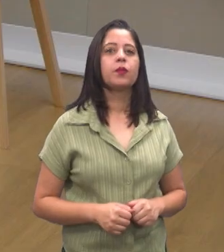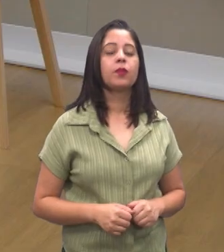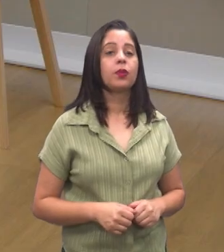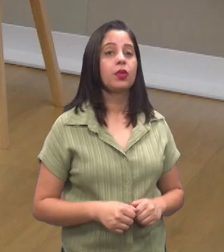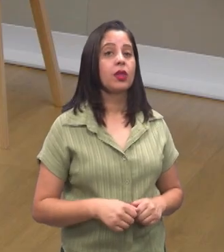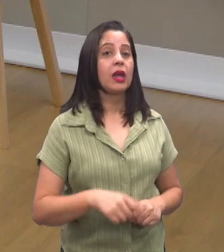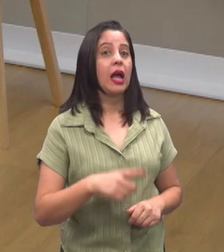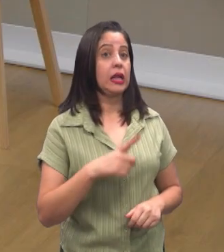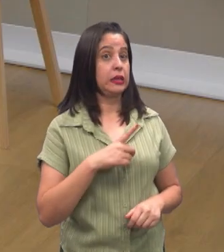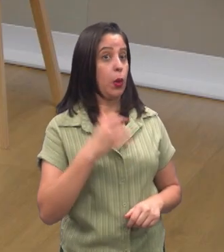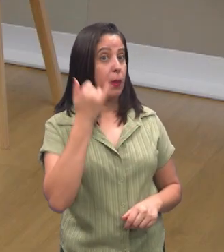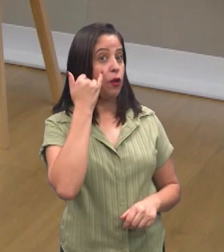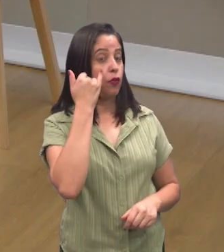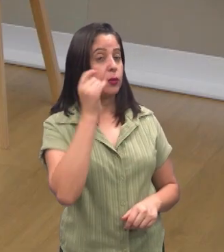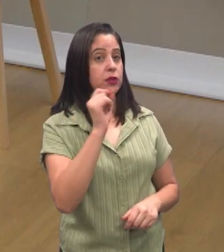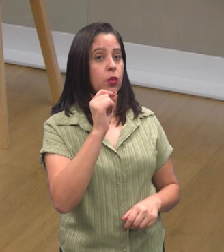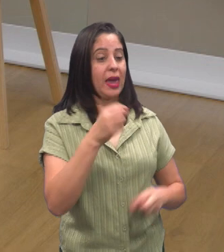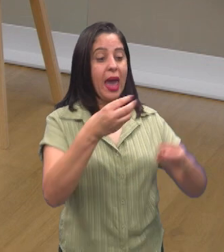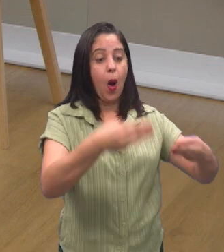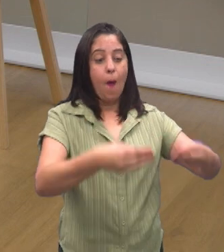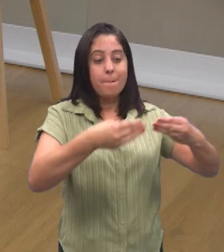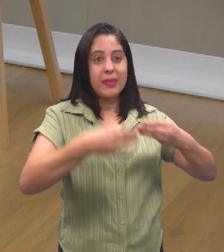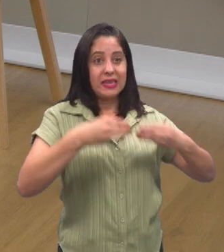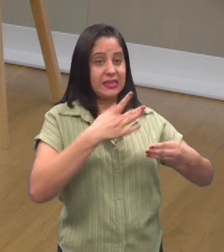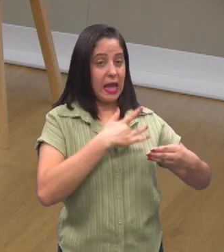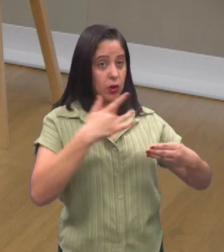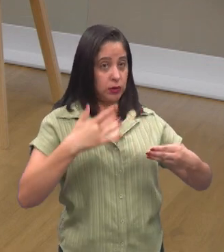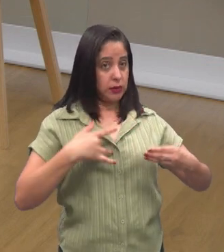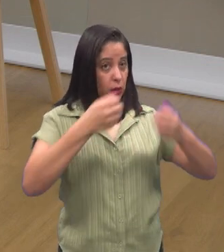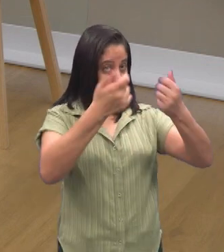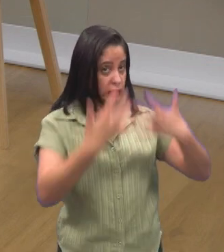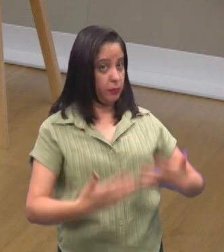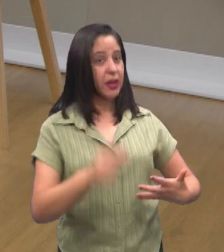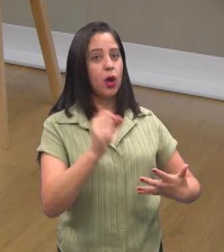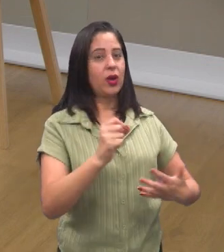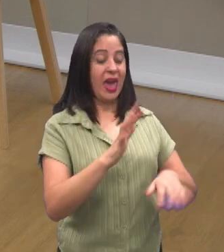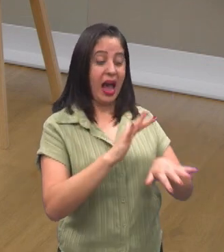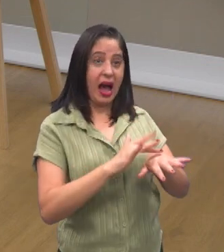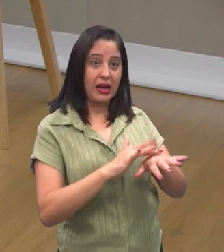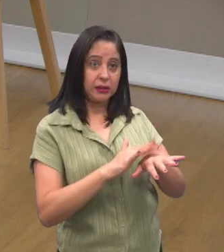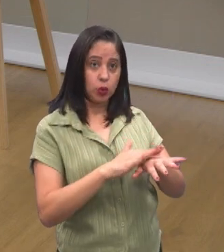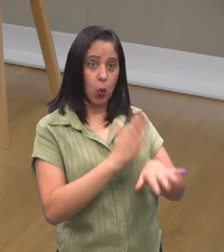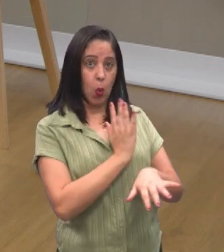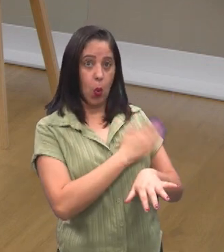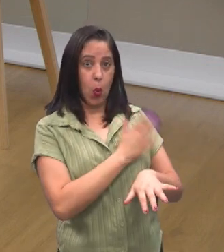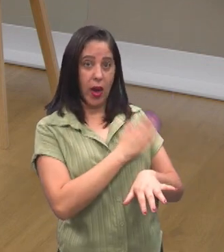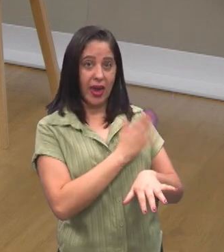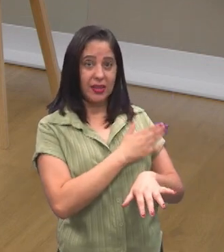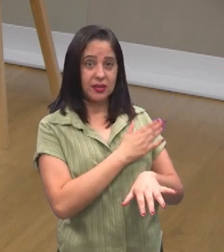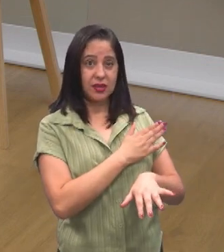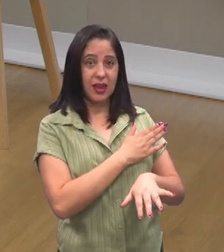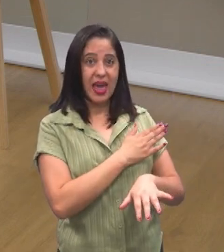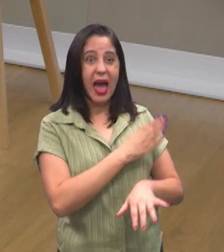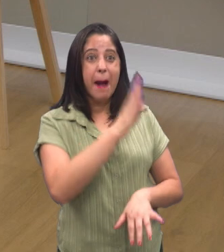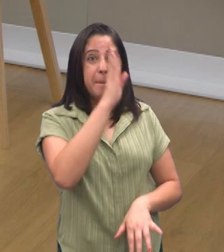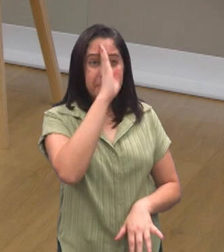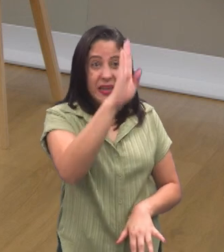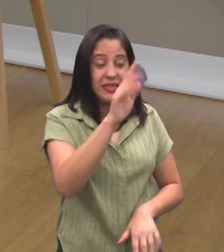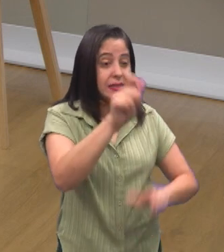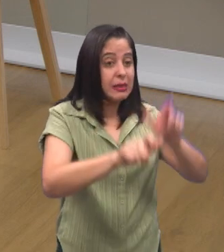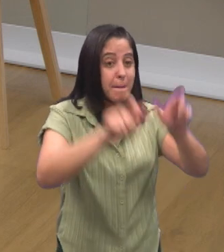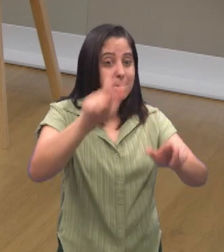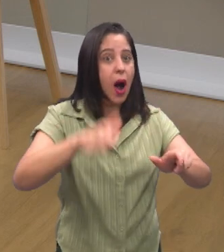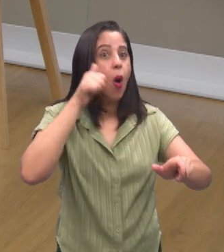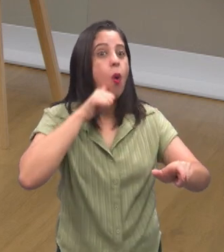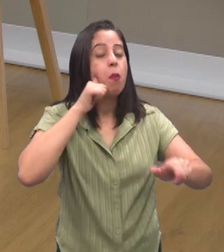tenho uma informação aqui que, de acordo com o Ministério da Saúde, as doenças cardiovasculares são a principal causa das mortes entre as